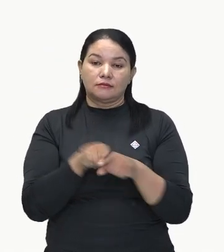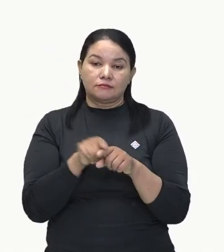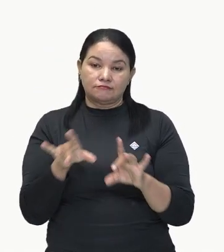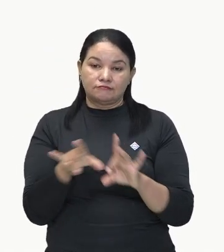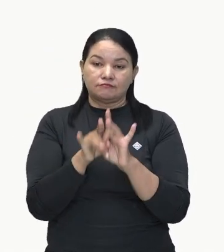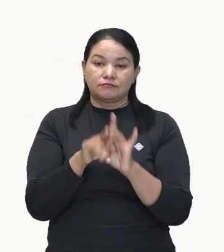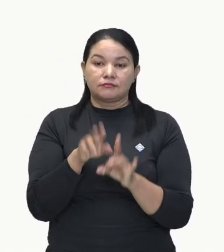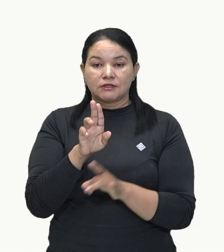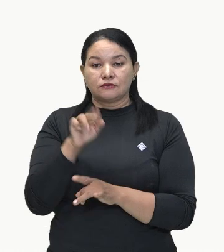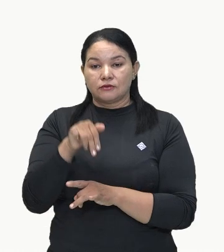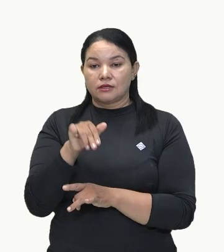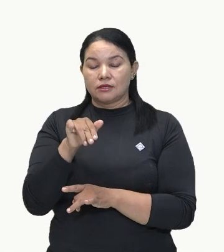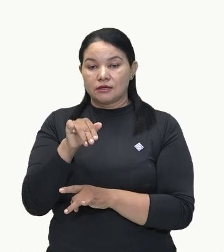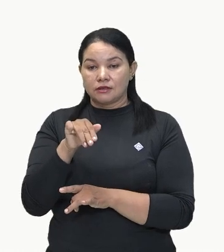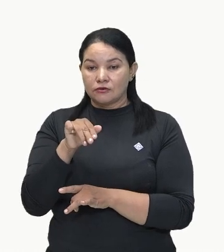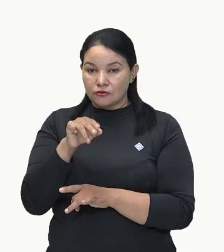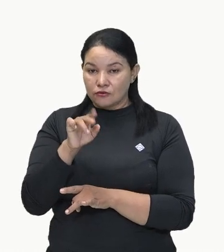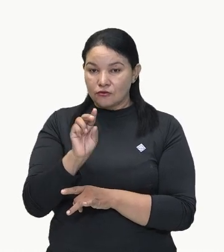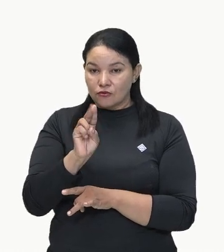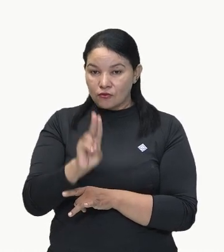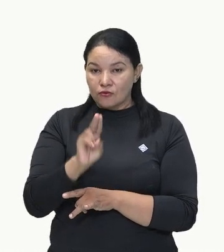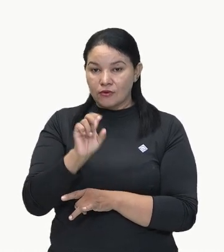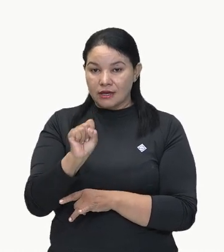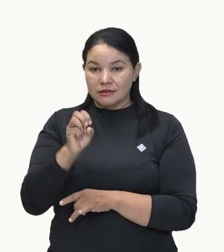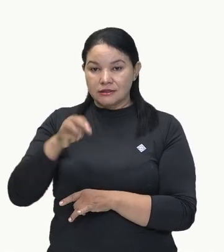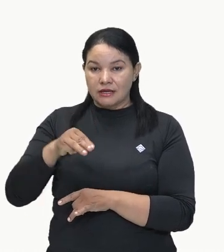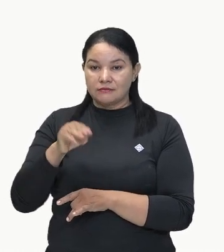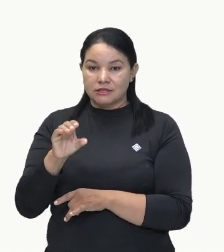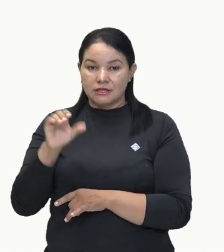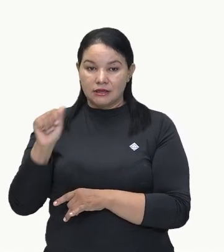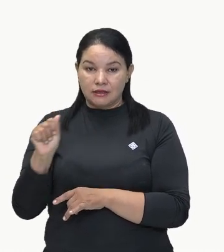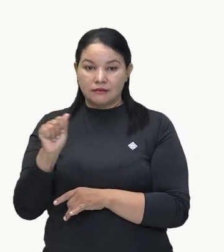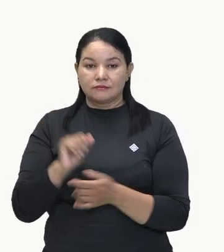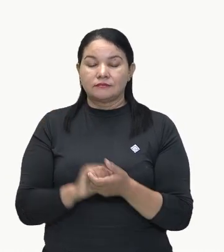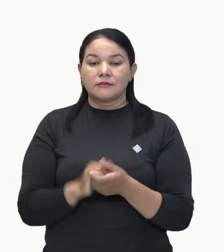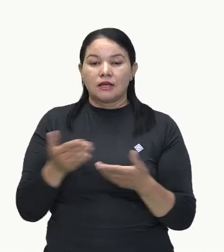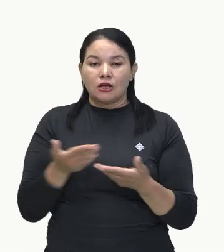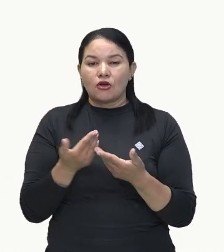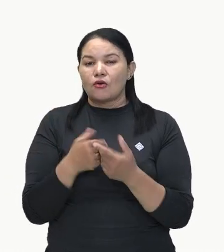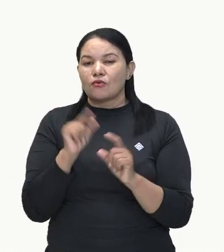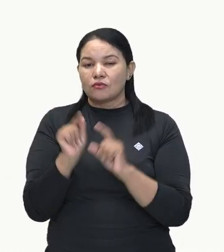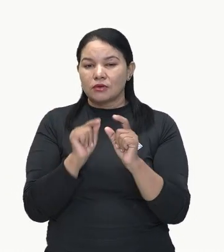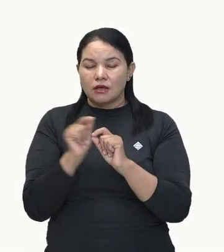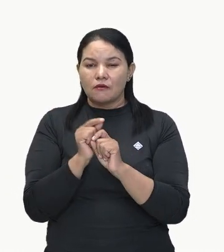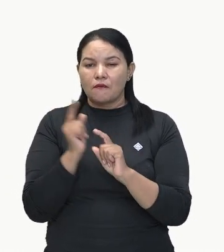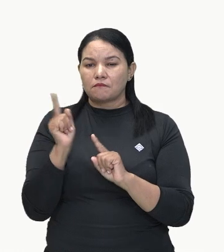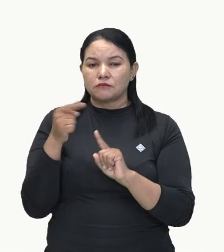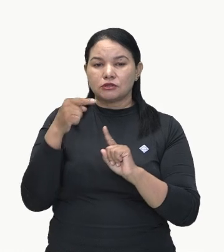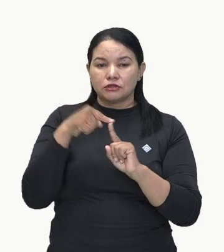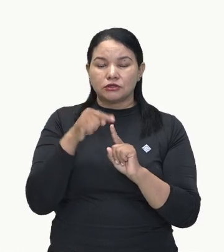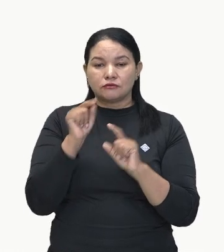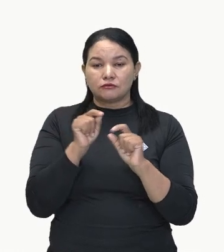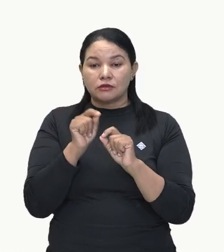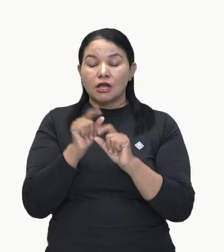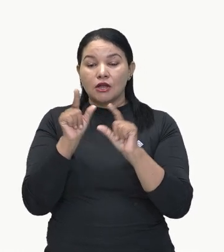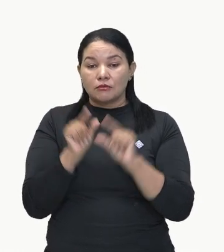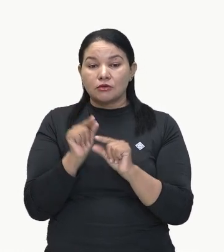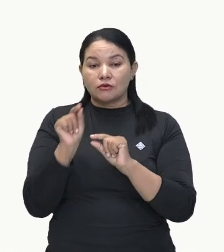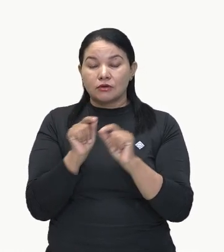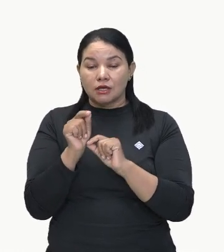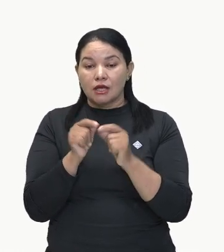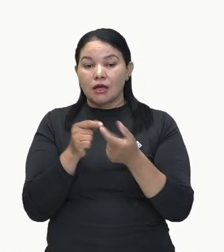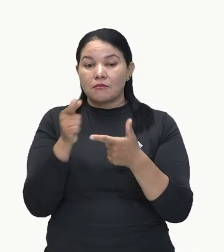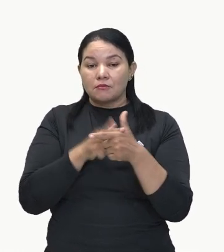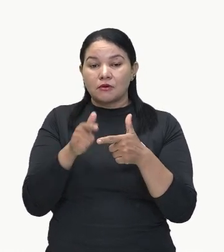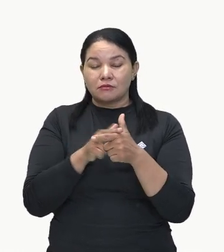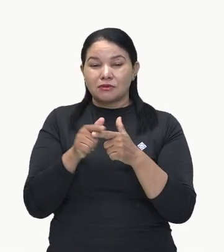aí, qual é o objetivo dessa transformação? Era justamente fazer uma revisão dos objetivos do NAFTA de